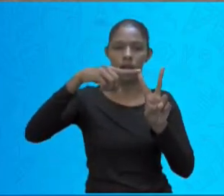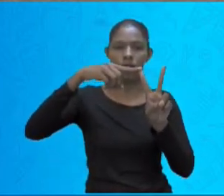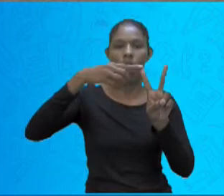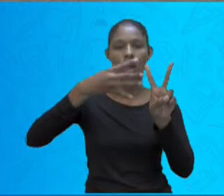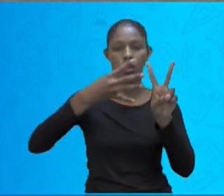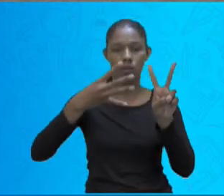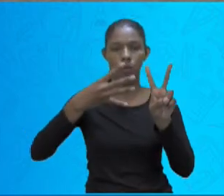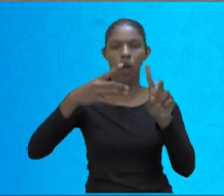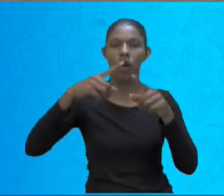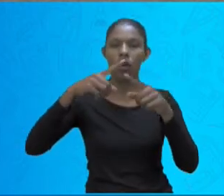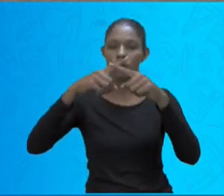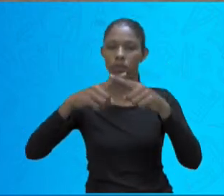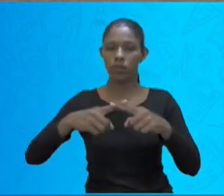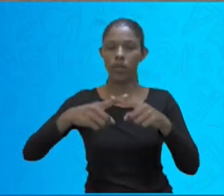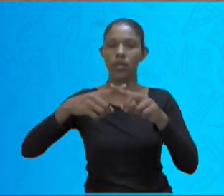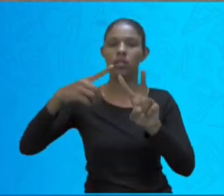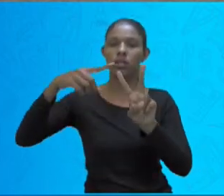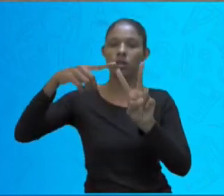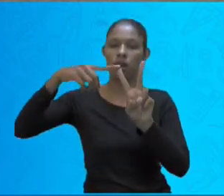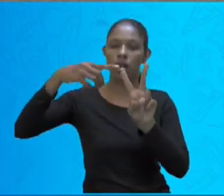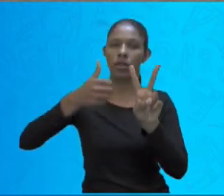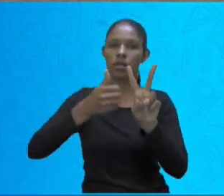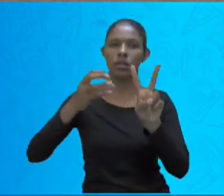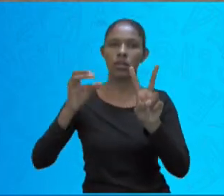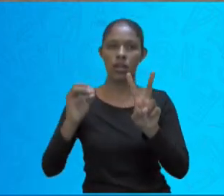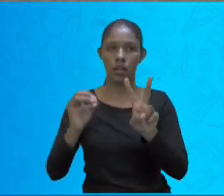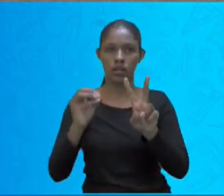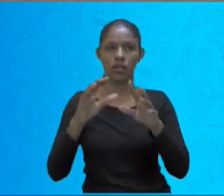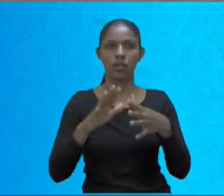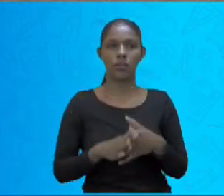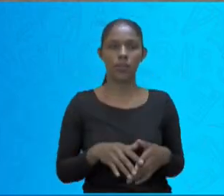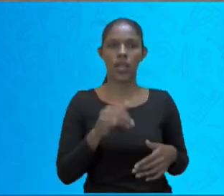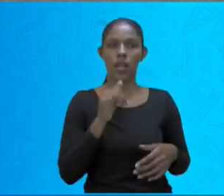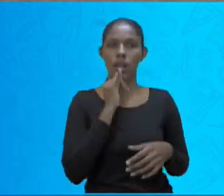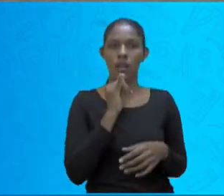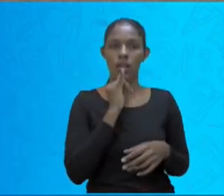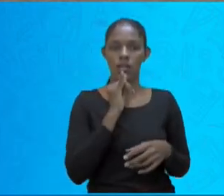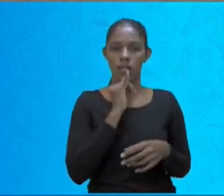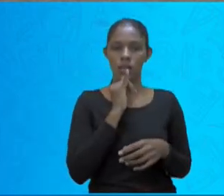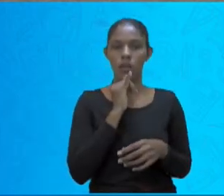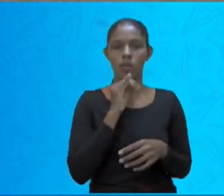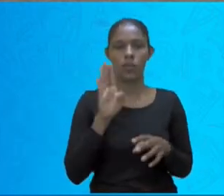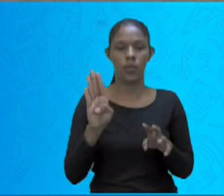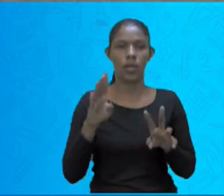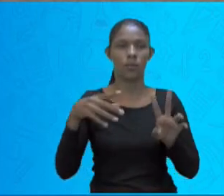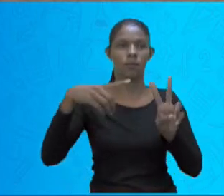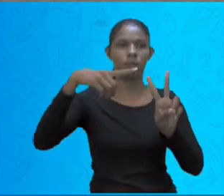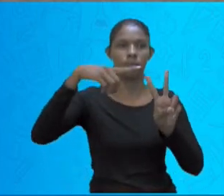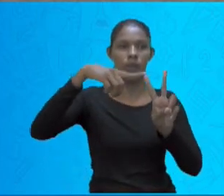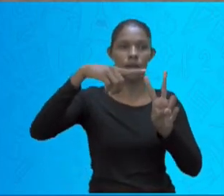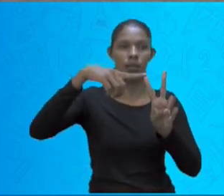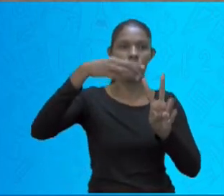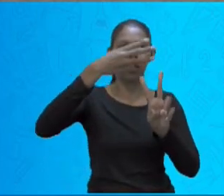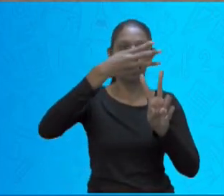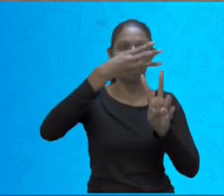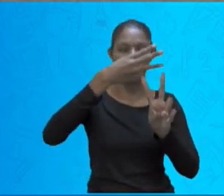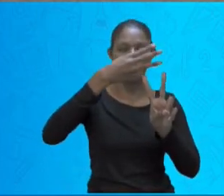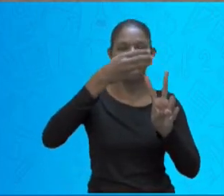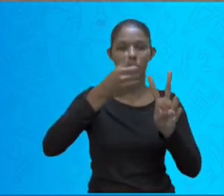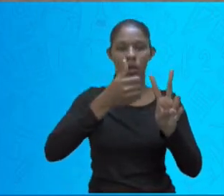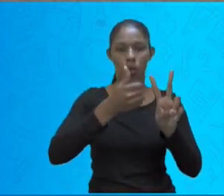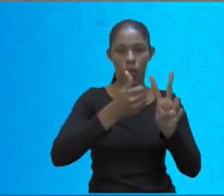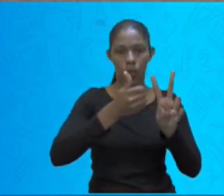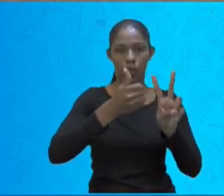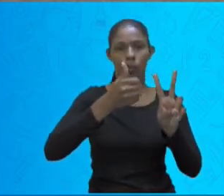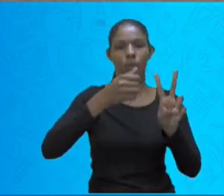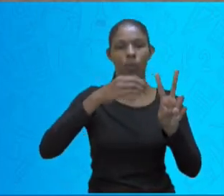a propriedade. O exemplo B. Eu tenho raiz cúbica de 1 décimo